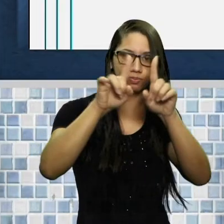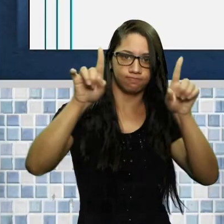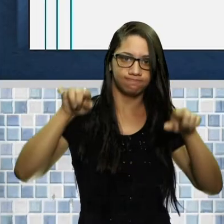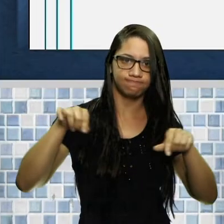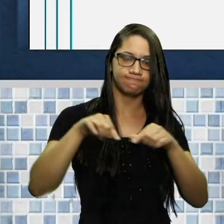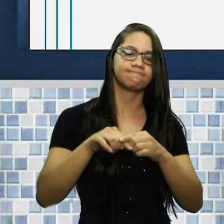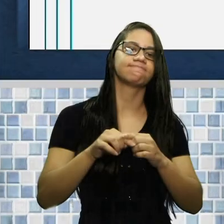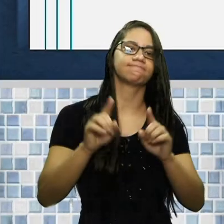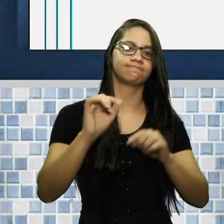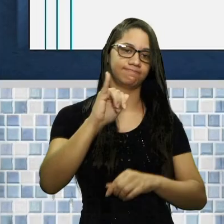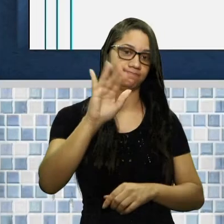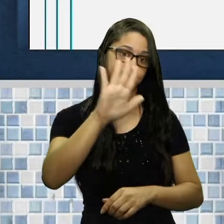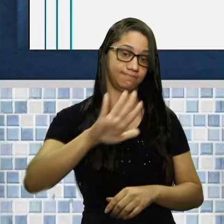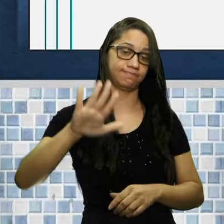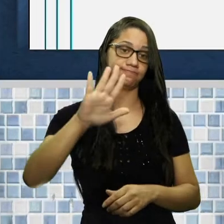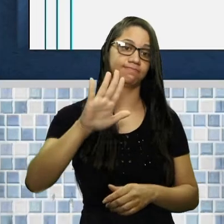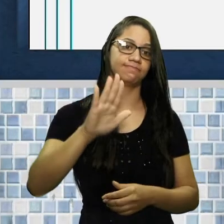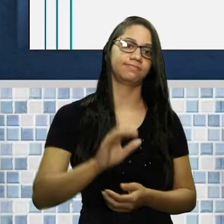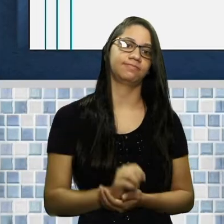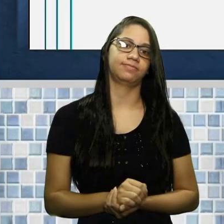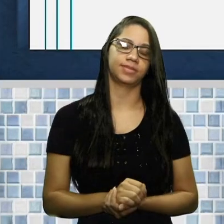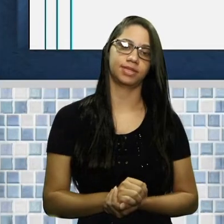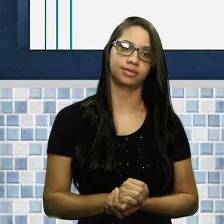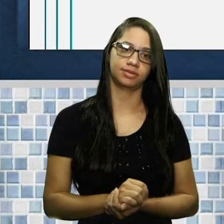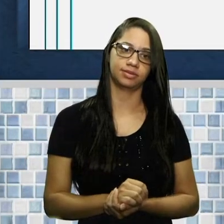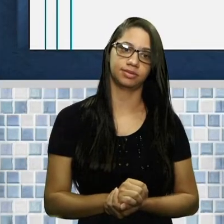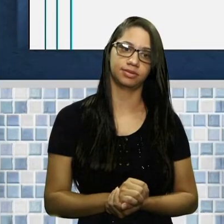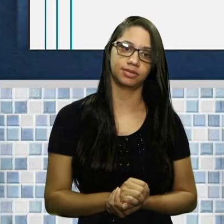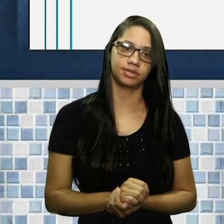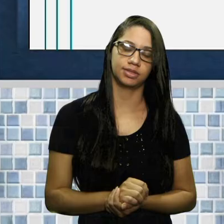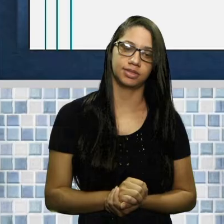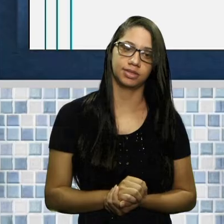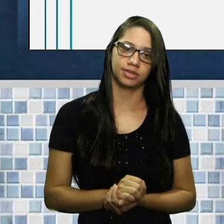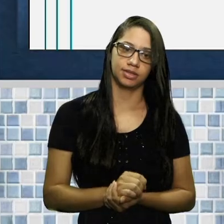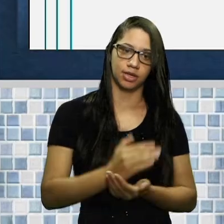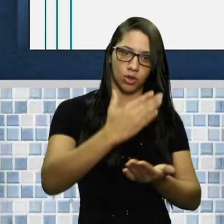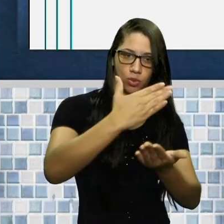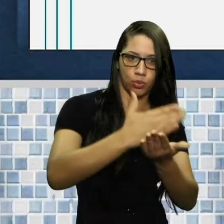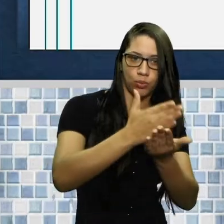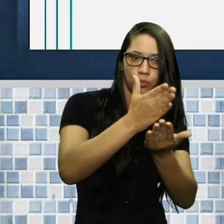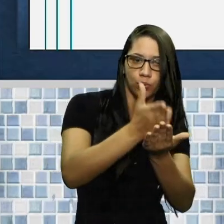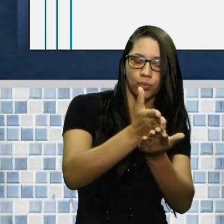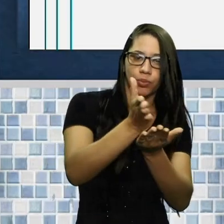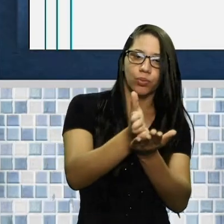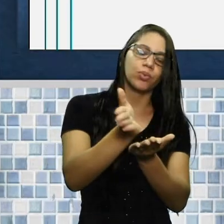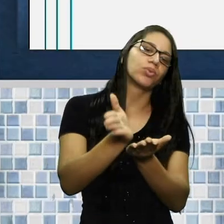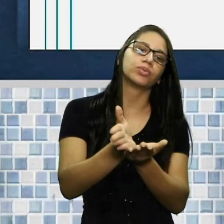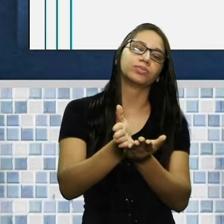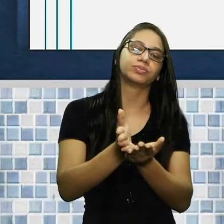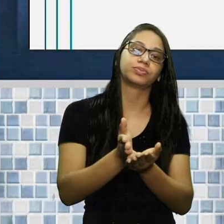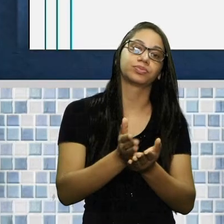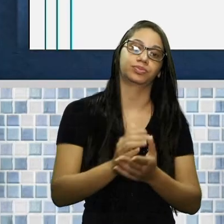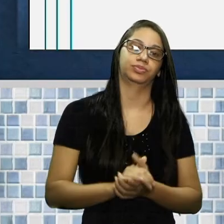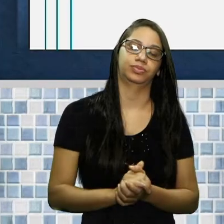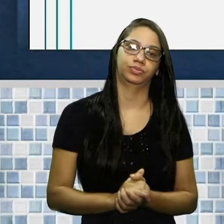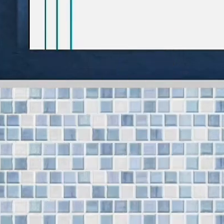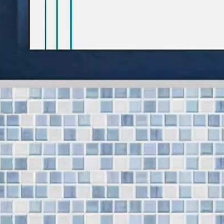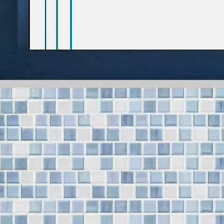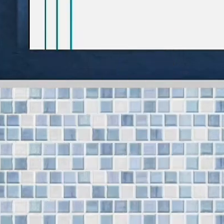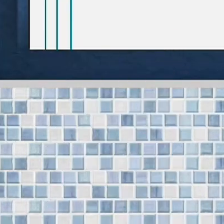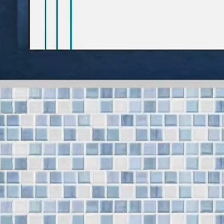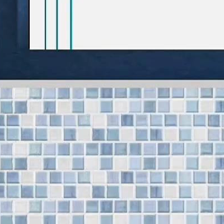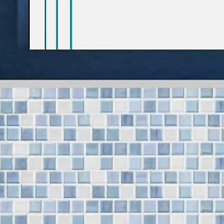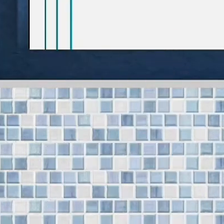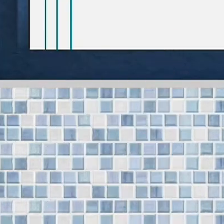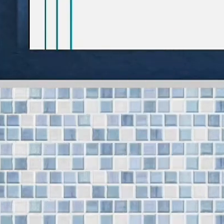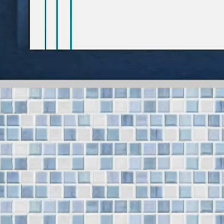uma figurazinha. Temos ali uma figura, nós temos um gráfico em setores, né, dividido em vários